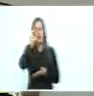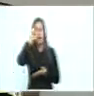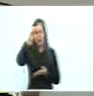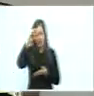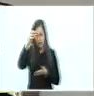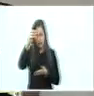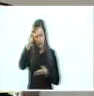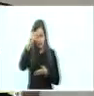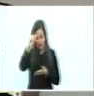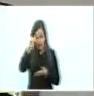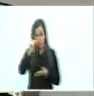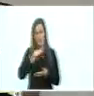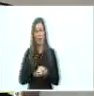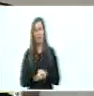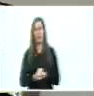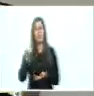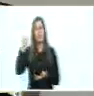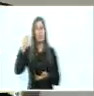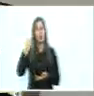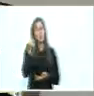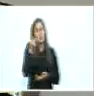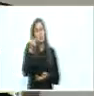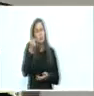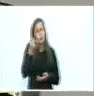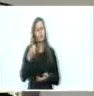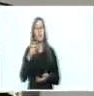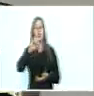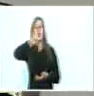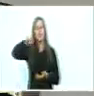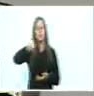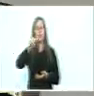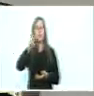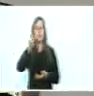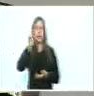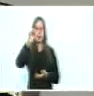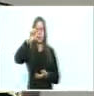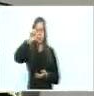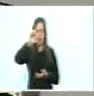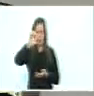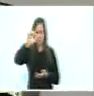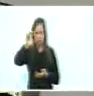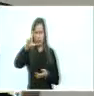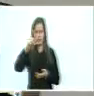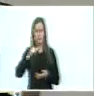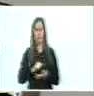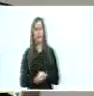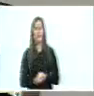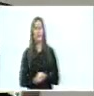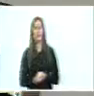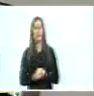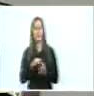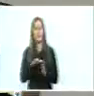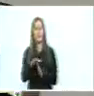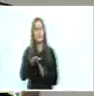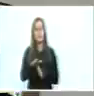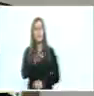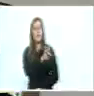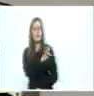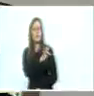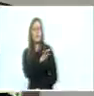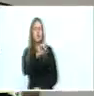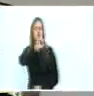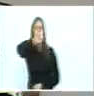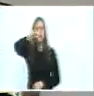Silva, segundo tesoureiro Jorge da Silva. Tendo como conselheiros fiscais José